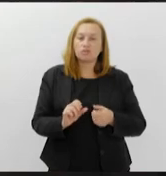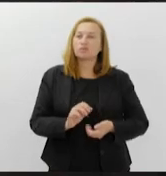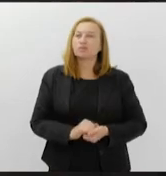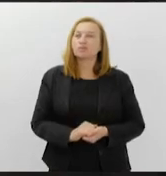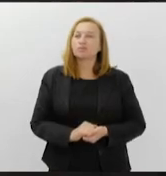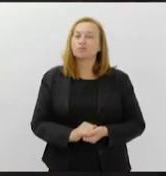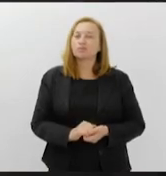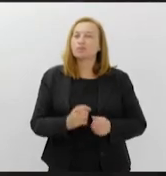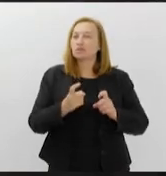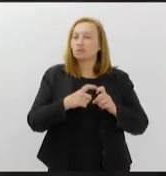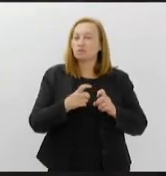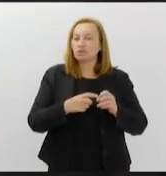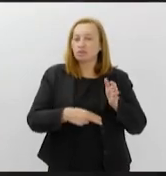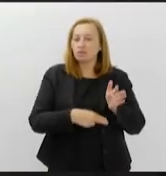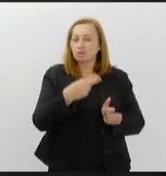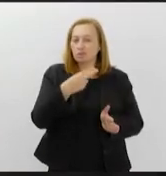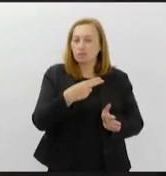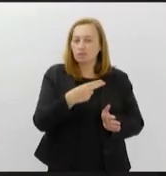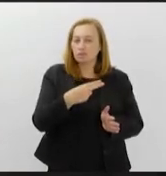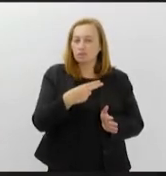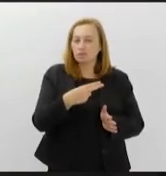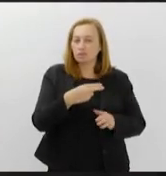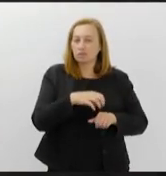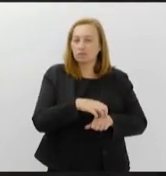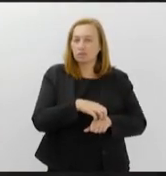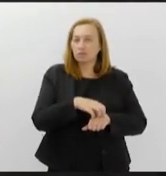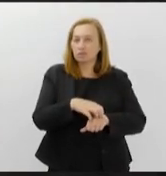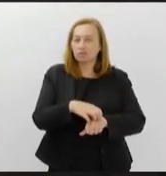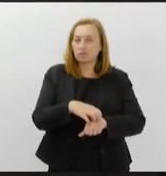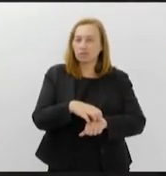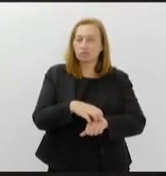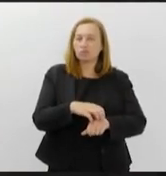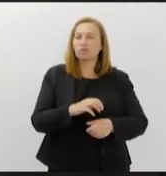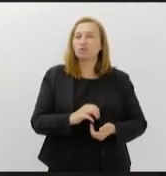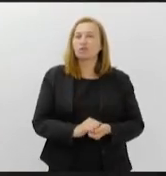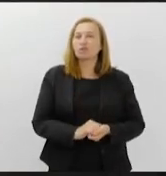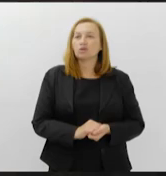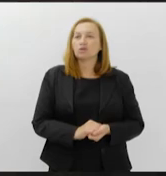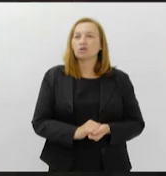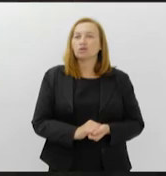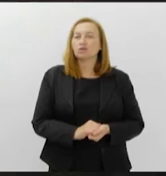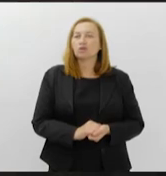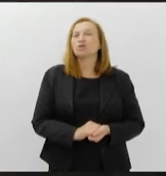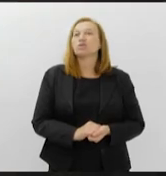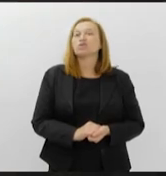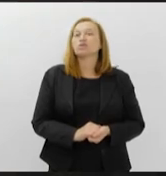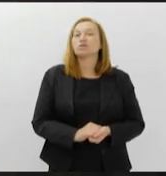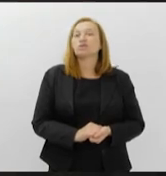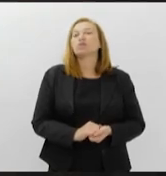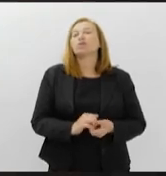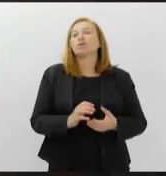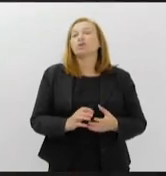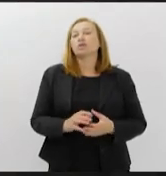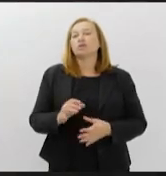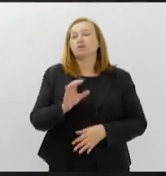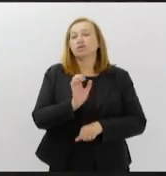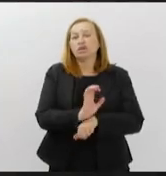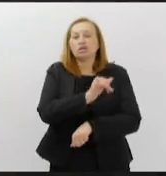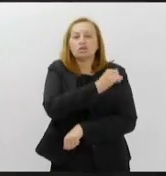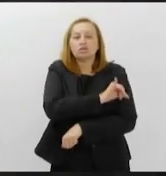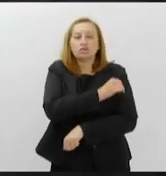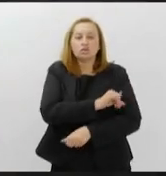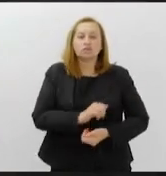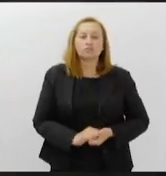procedimentos médico-cirúrgicos nos transportes coletivos intermunicipais do Estado do Rio de Janeiro. Em